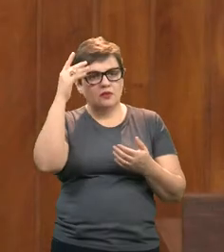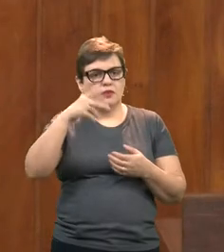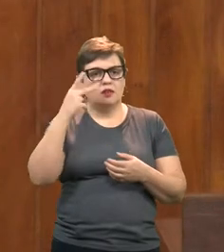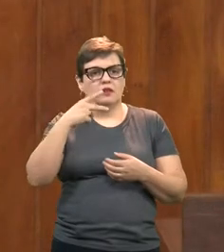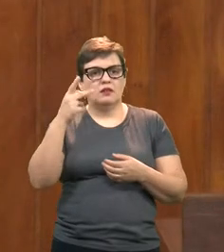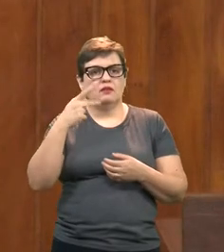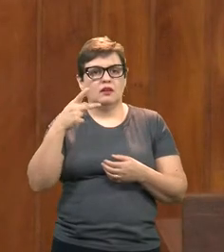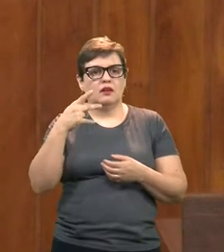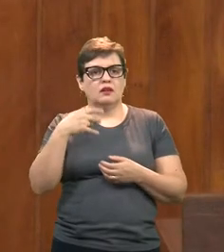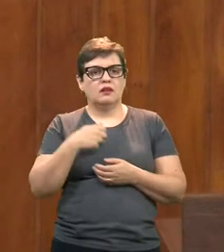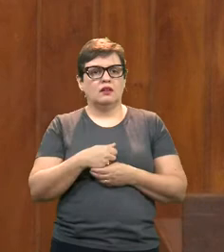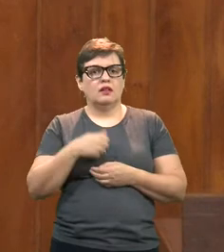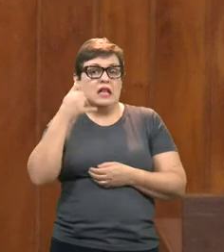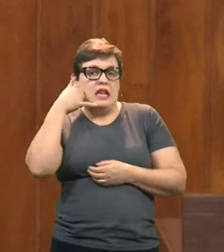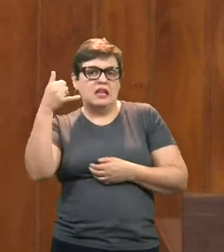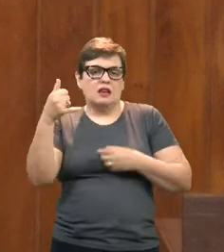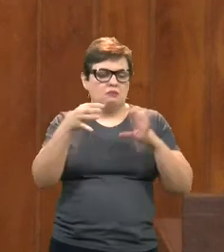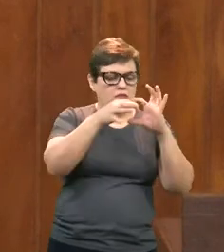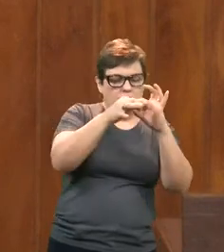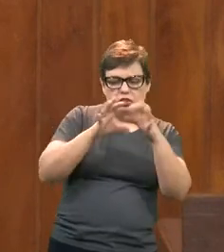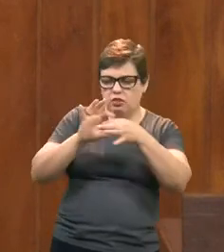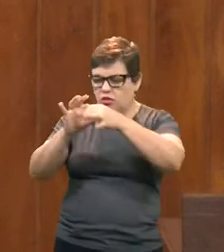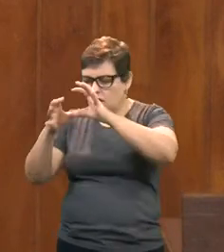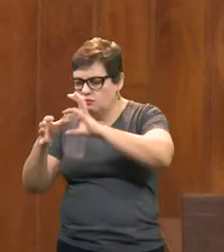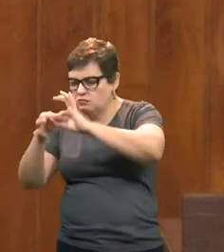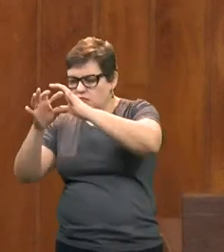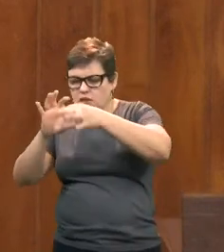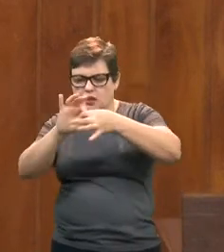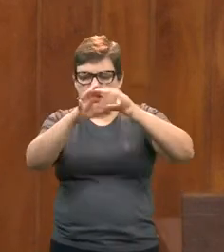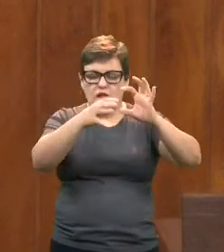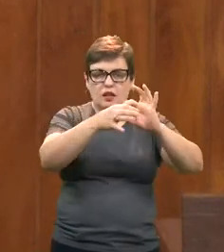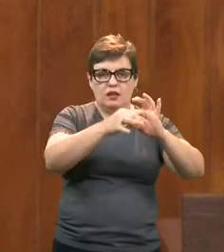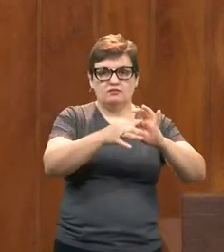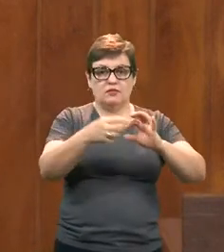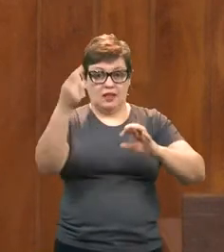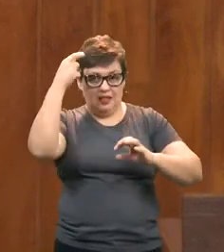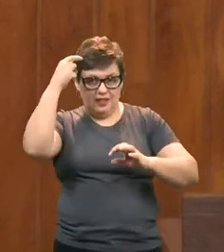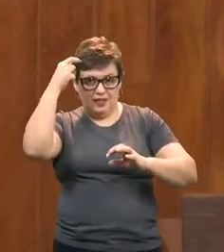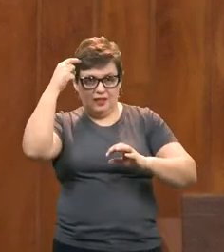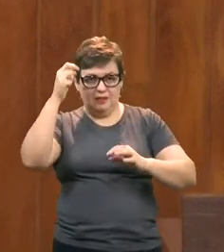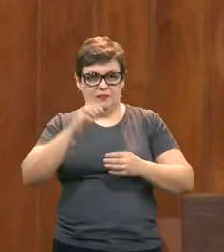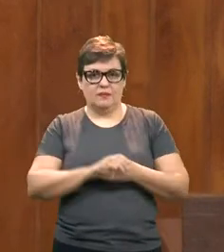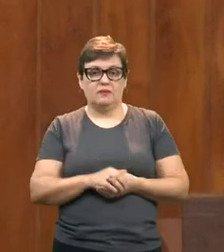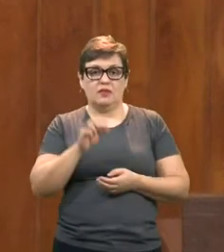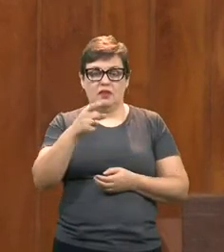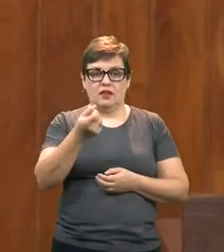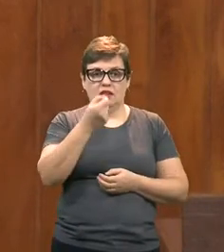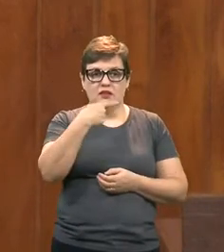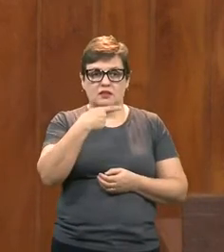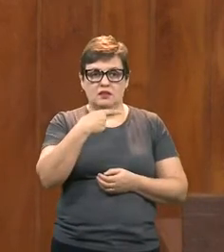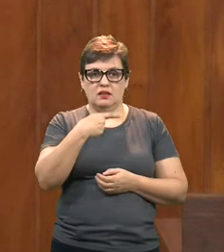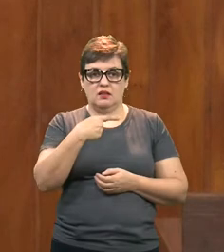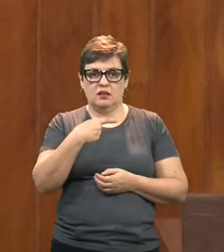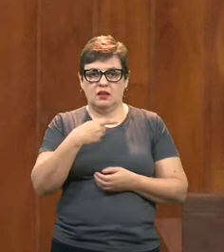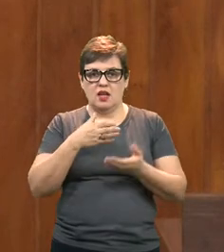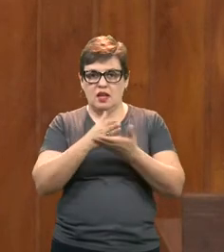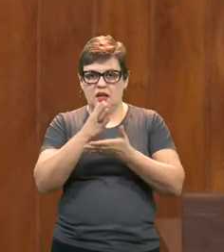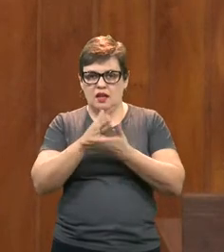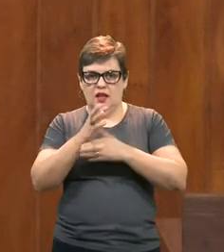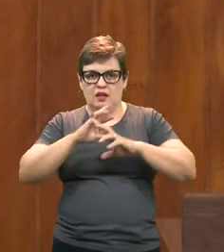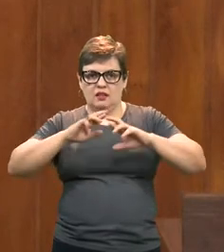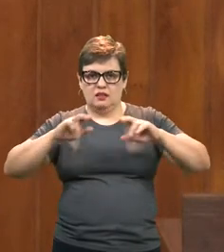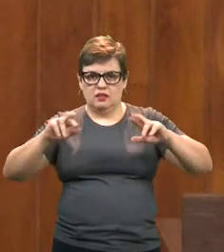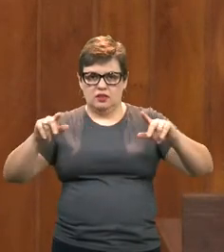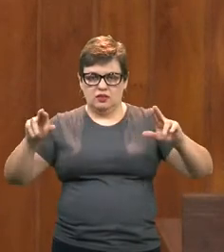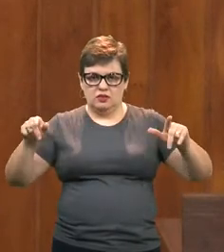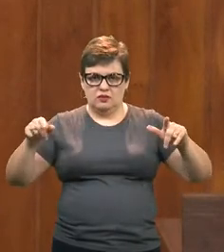então liga no receptor CB1, CB2, vocês podem ver na internet, até médicos famosos falando isso. Canabidiol entra no receptor CB1, CB2, nem